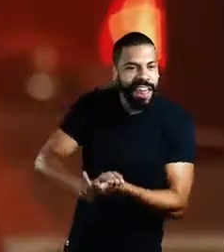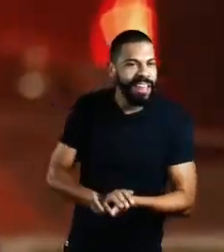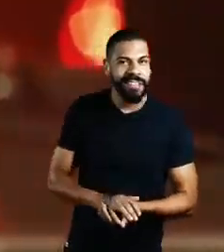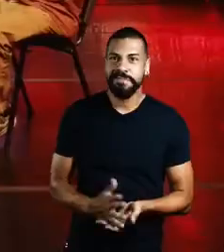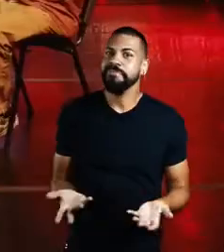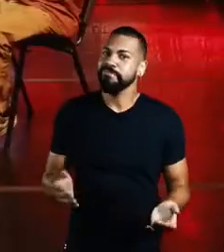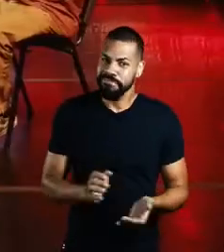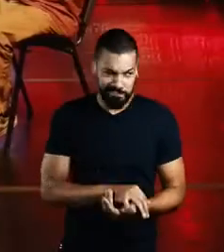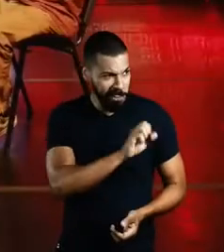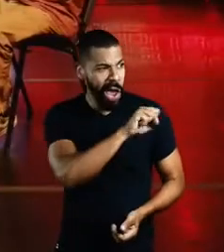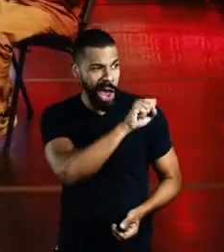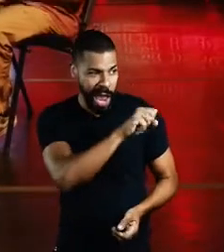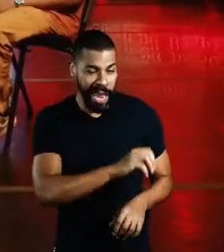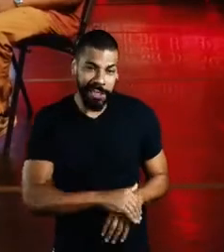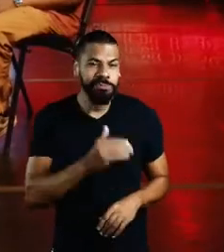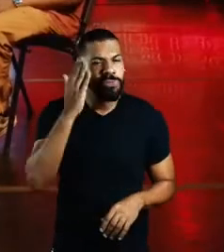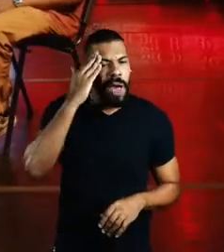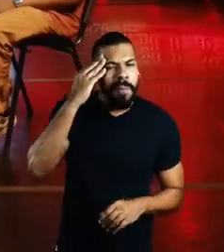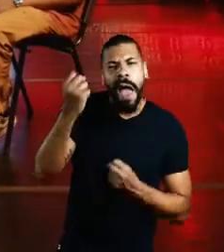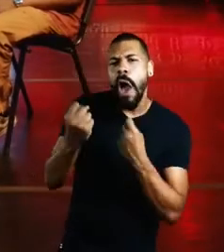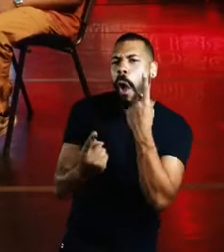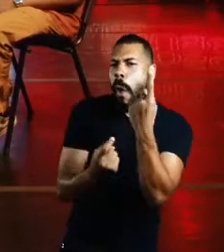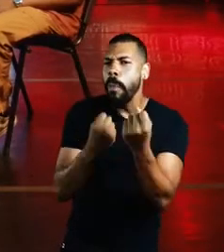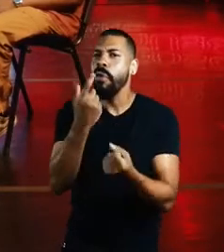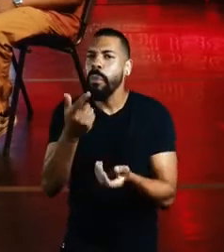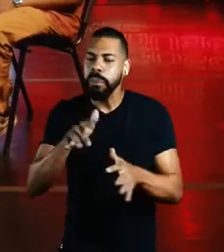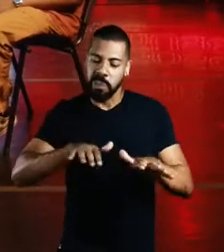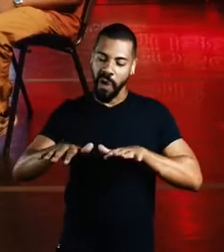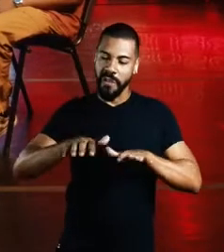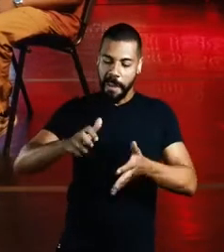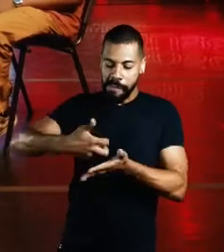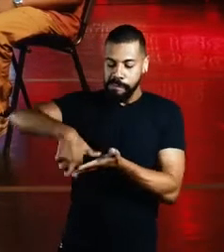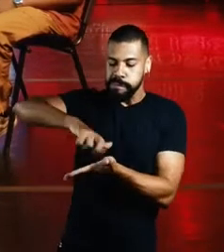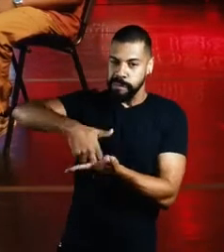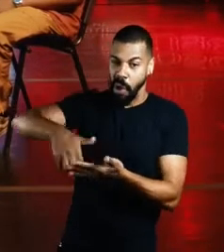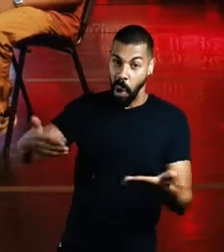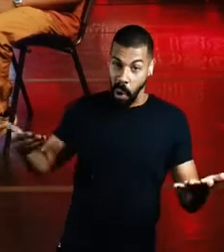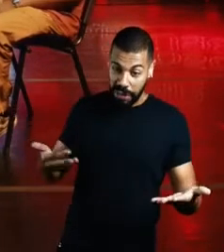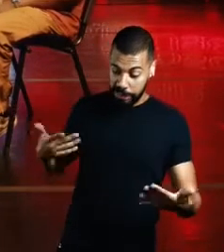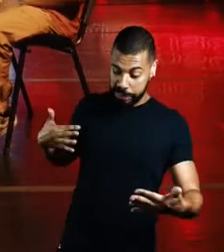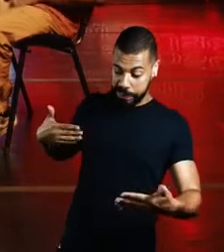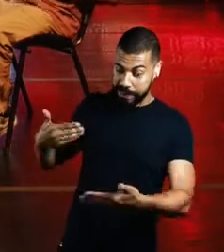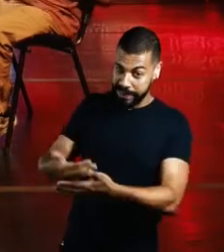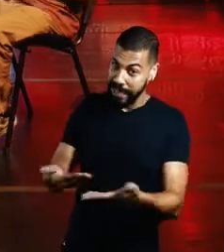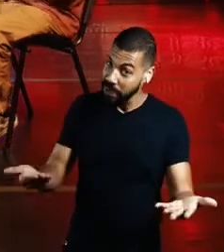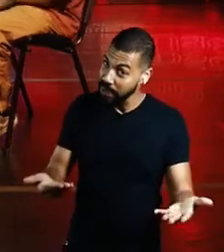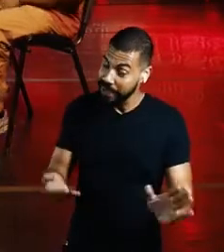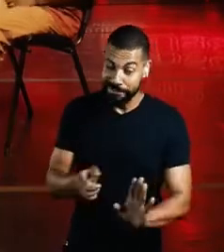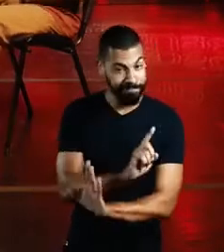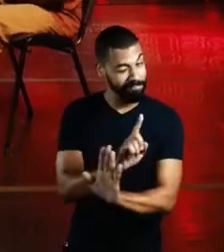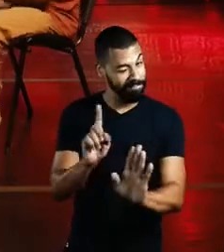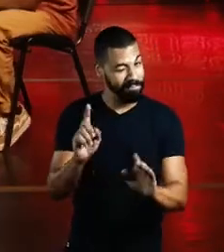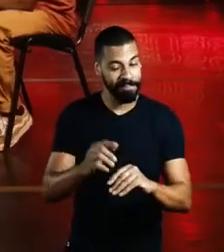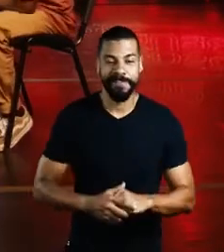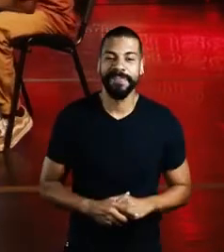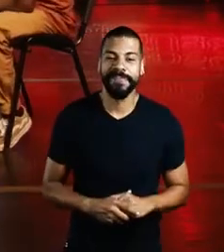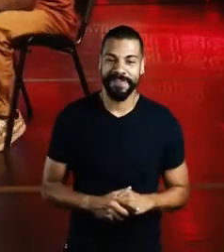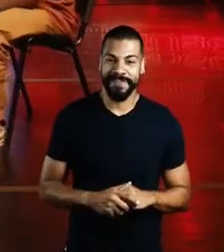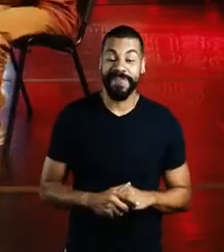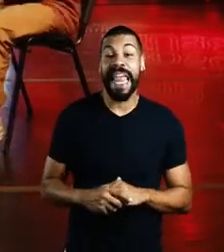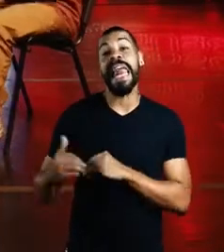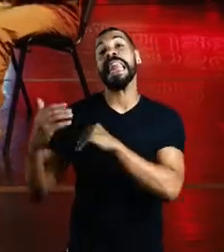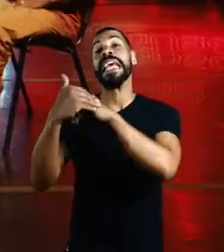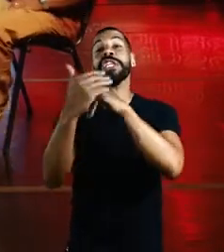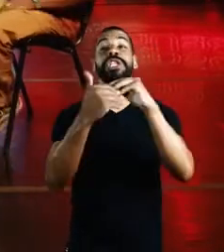quê? Não, eu sabia fazer o moinho de vento, né? Hoje, se eu fizer, eu tenho que deixar o... chamar o Samu. Tem que chamar